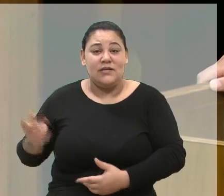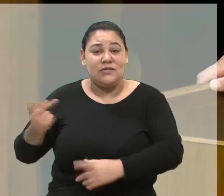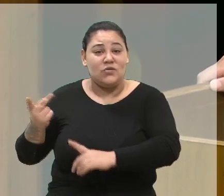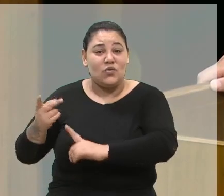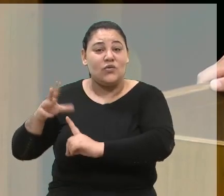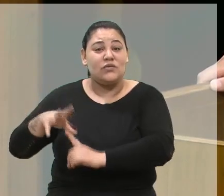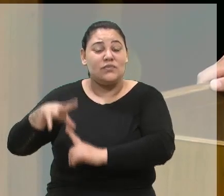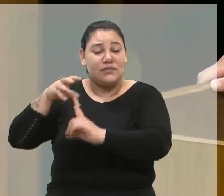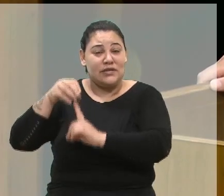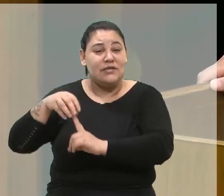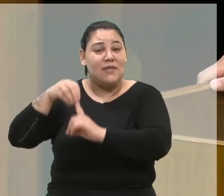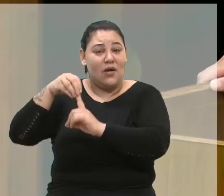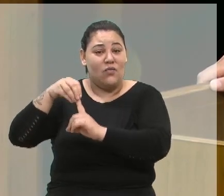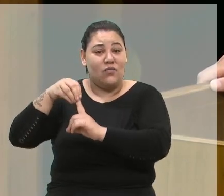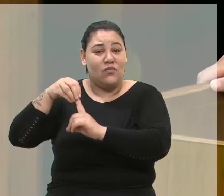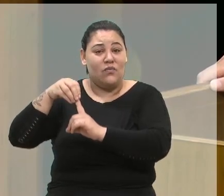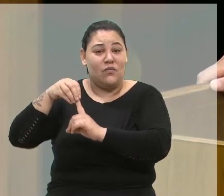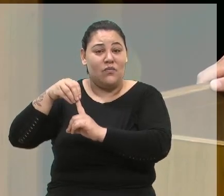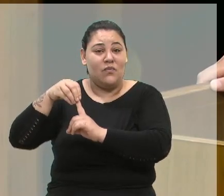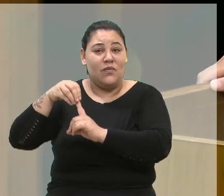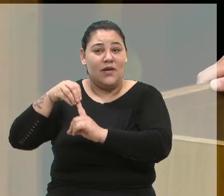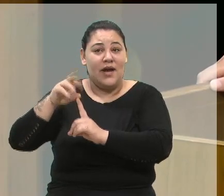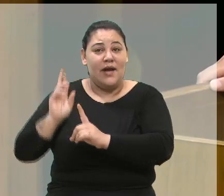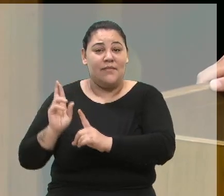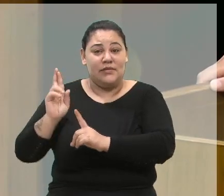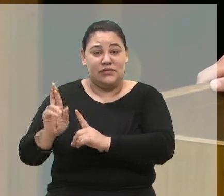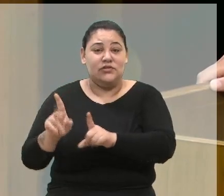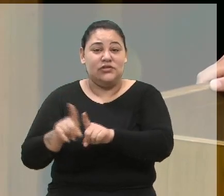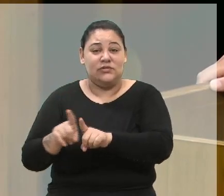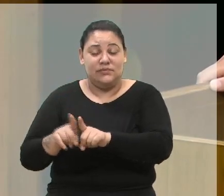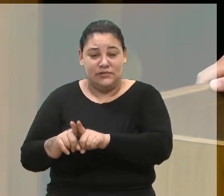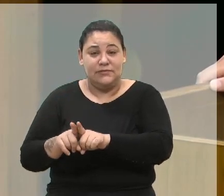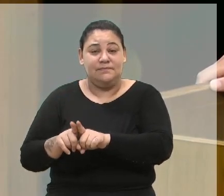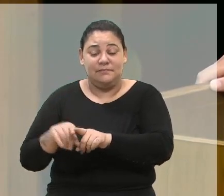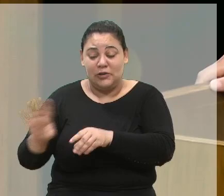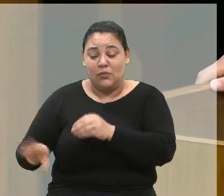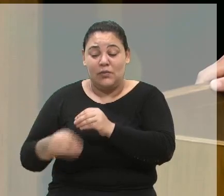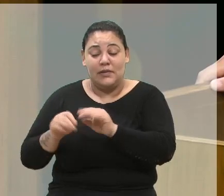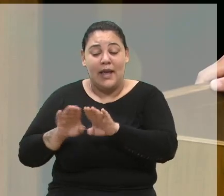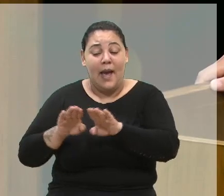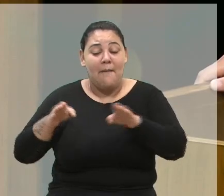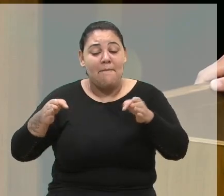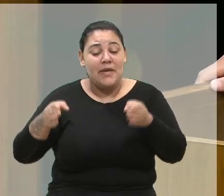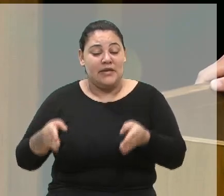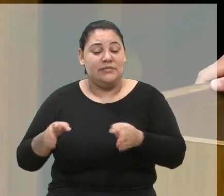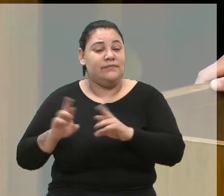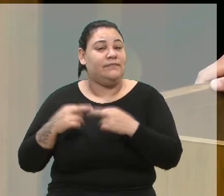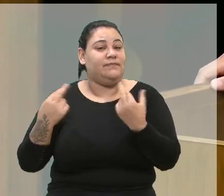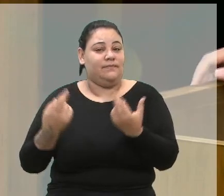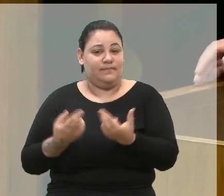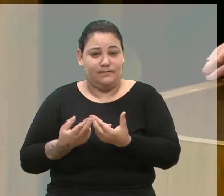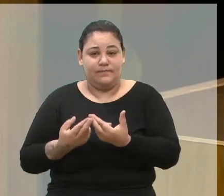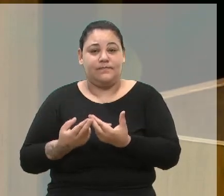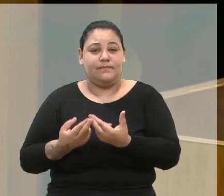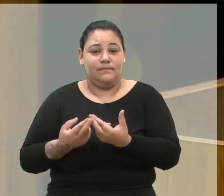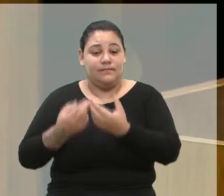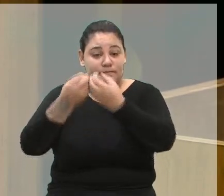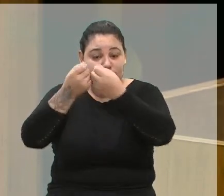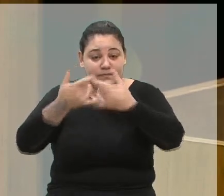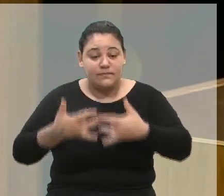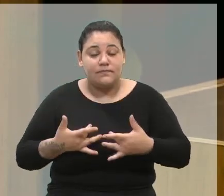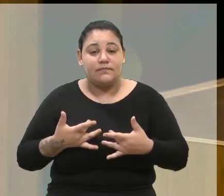principais representantes e componentes da mesa na audiência e os